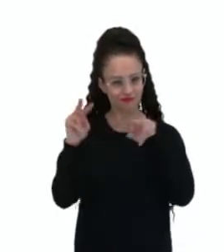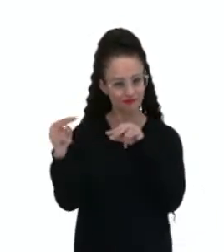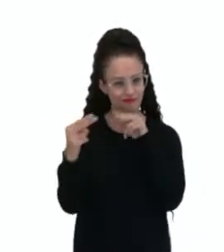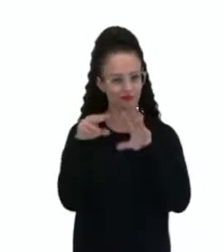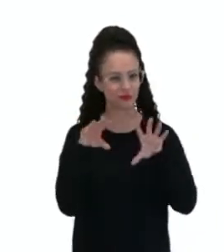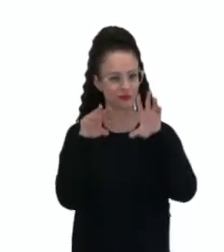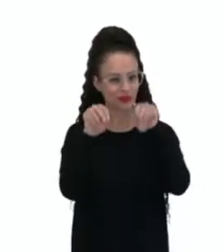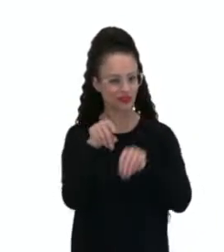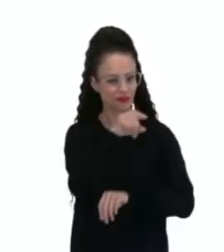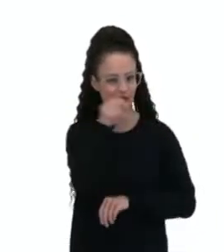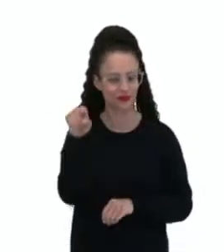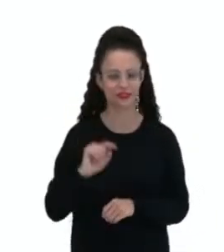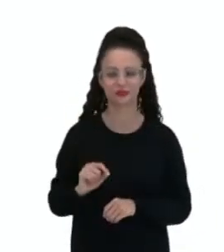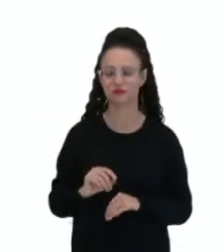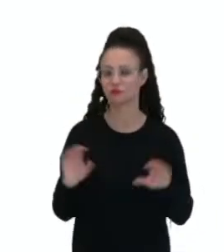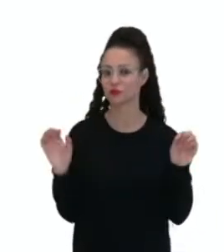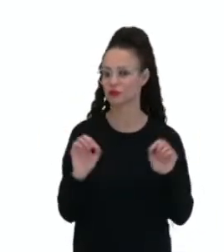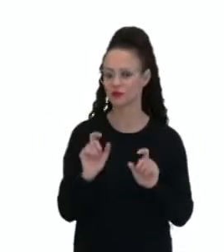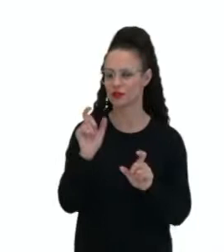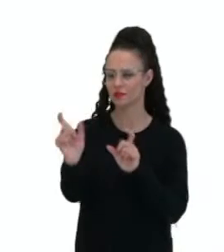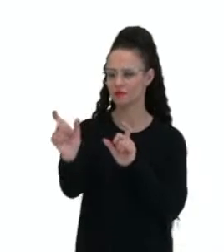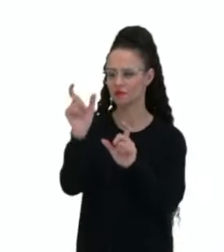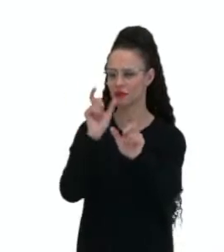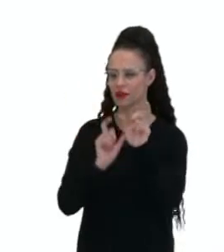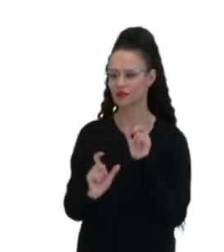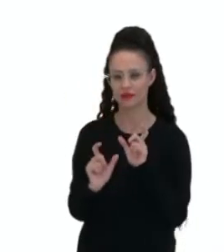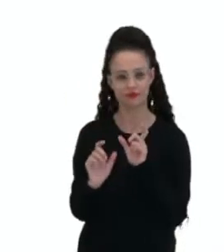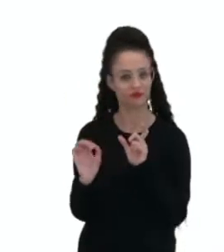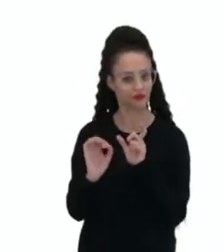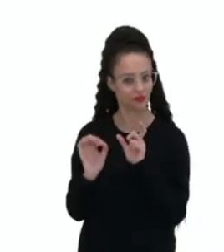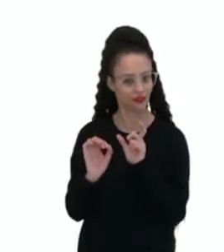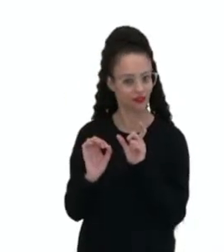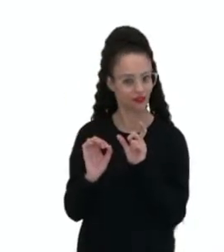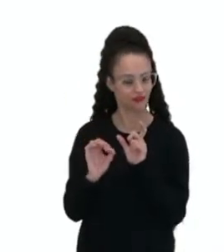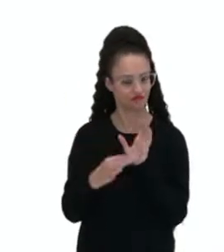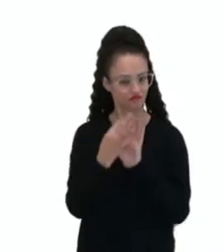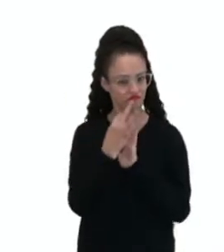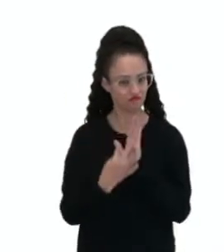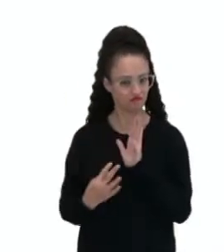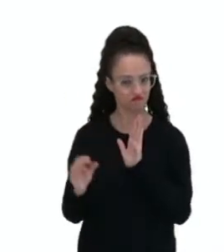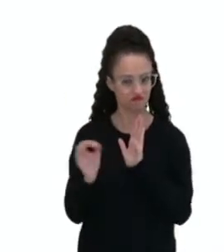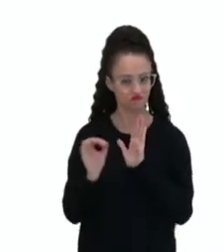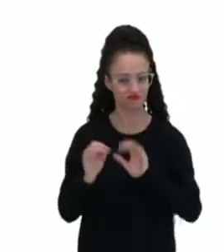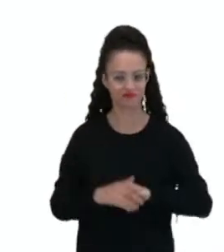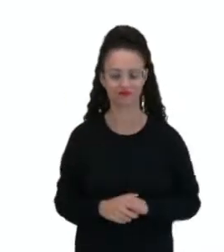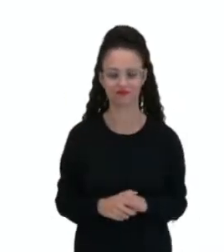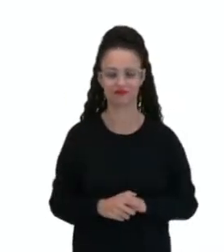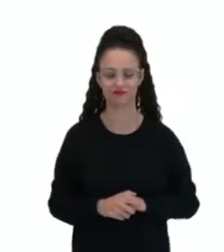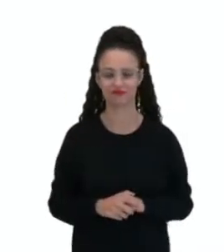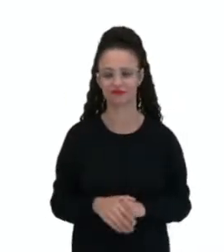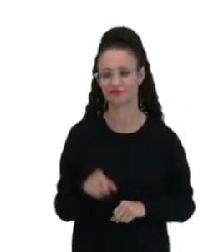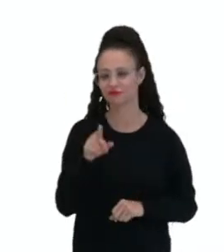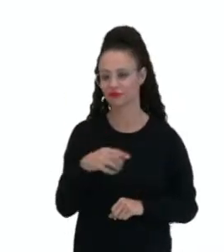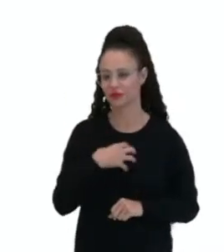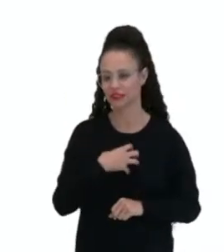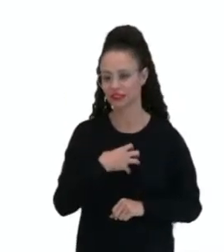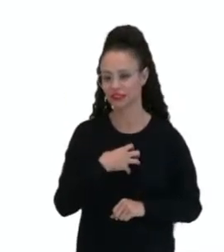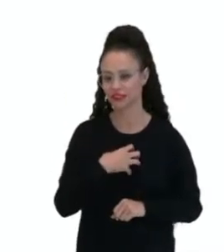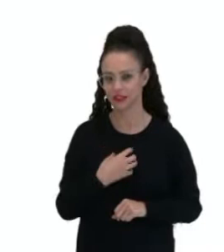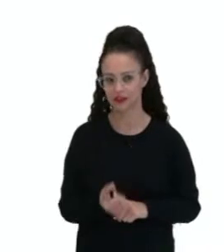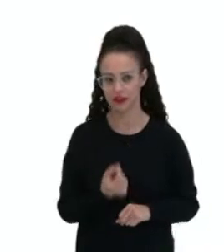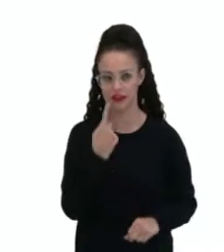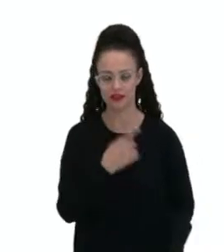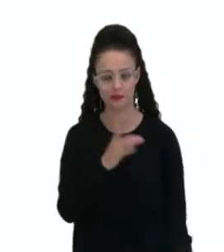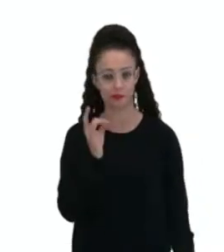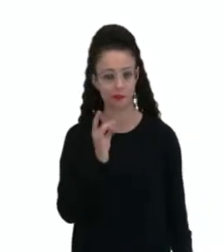contigo, sem que nenhuma palavra seja dita ou escrita? Aquela impressão que te bota